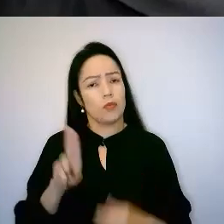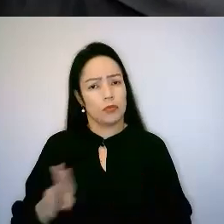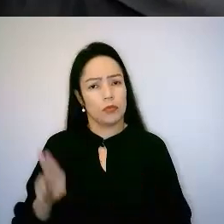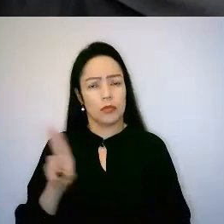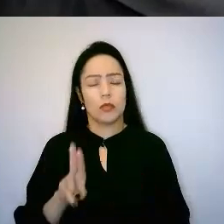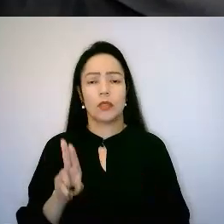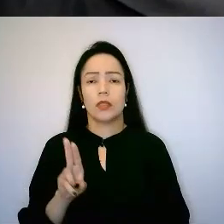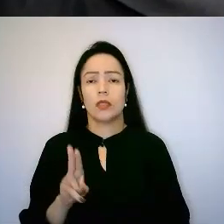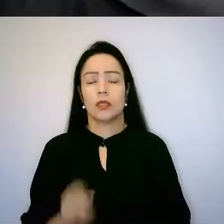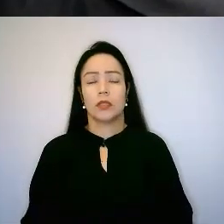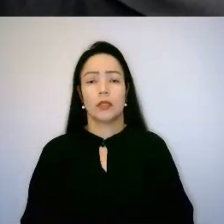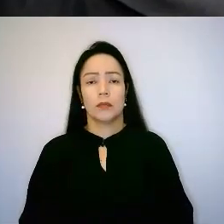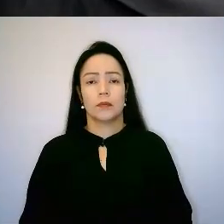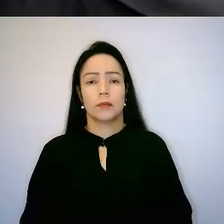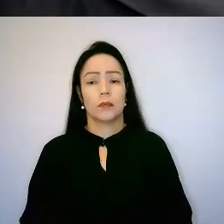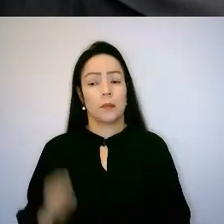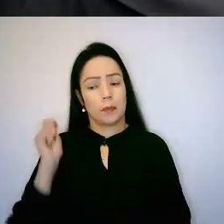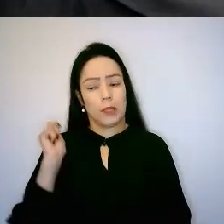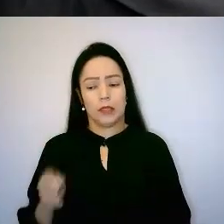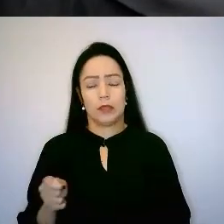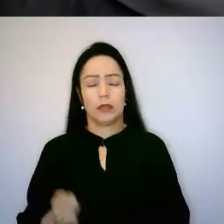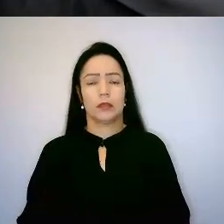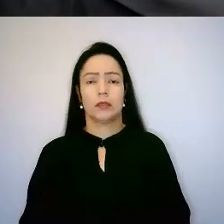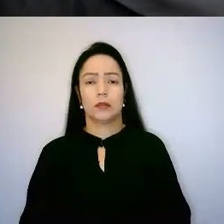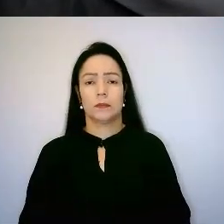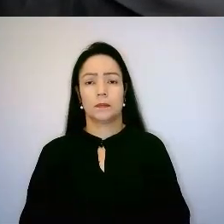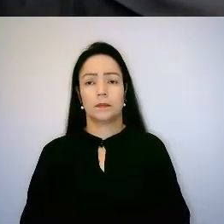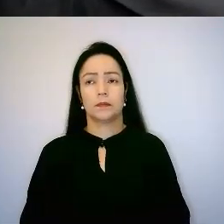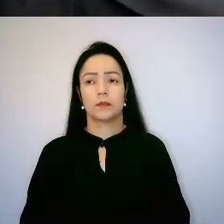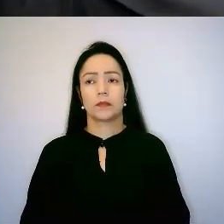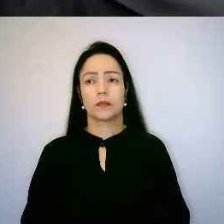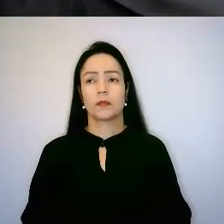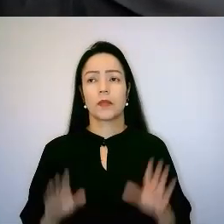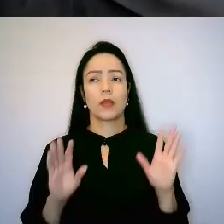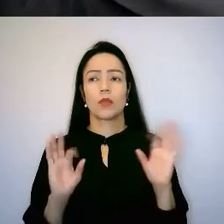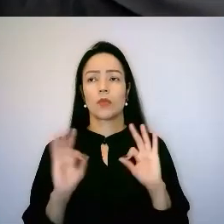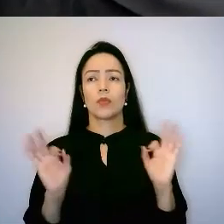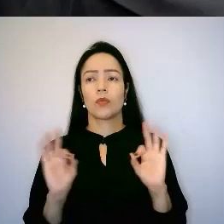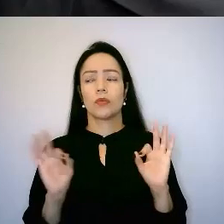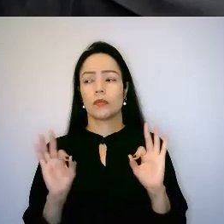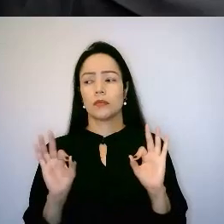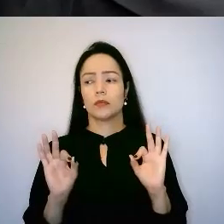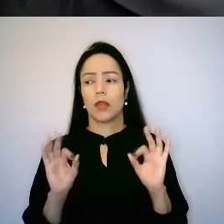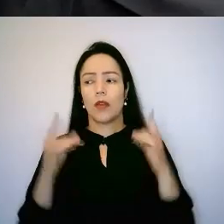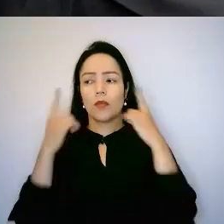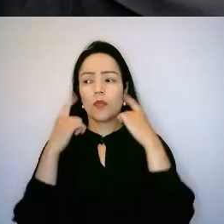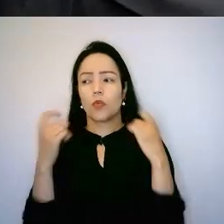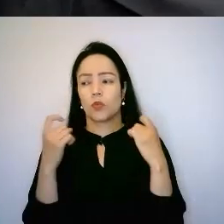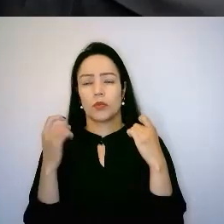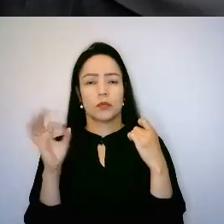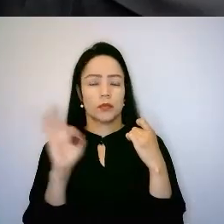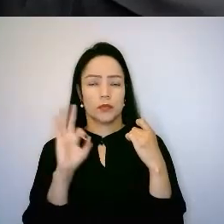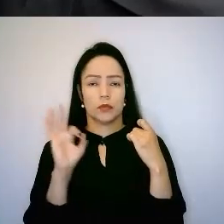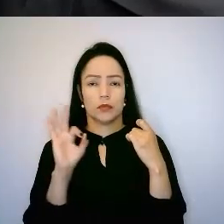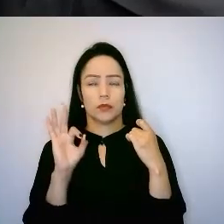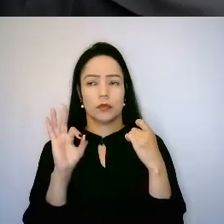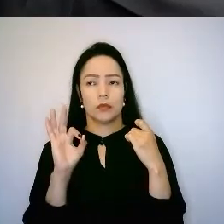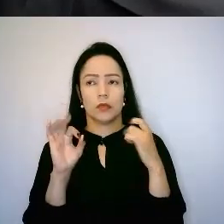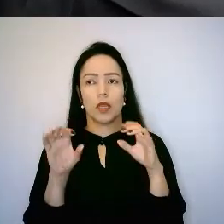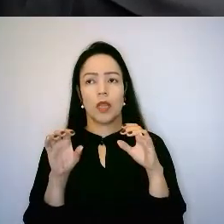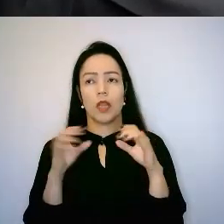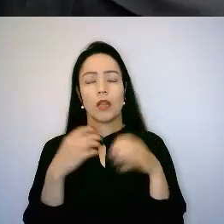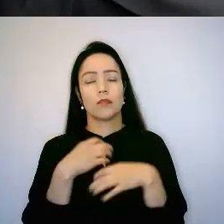disparar mas batendo e nenhum ato de ter agressão nesse sentido ele ficou satisfeito com